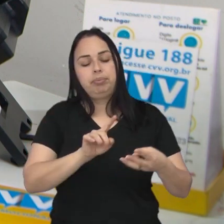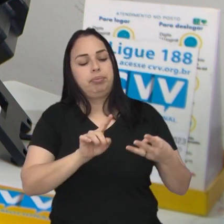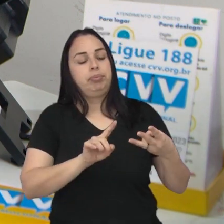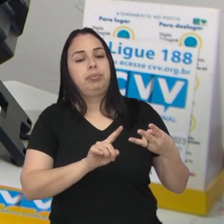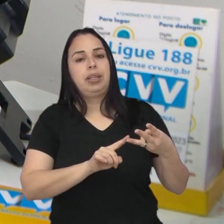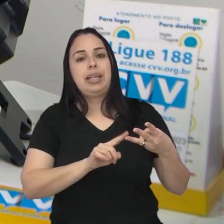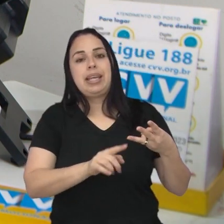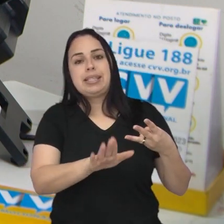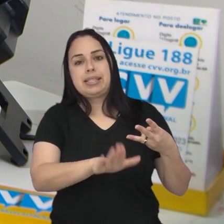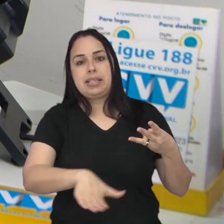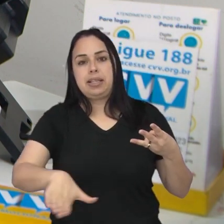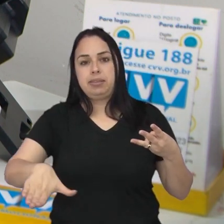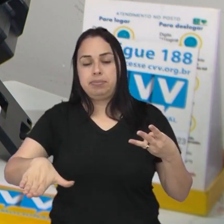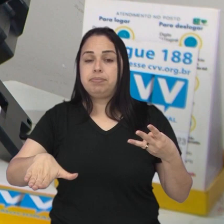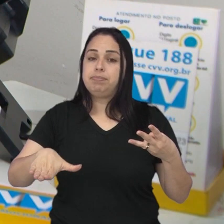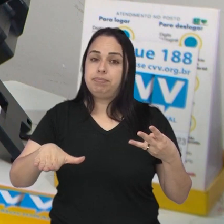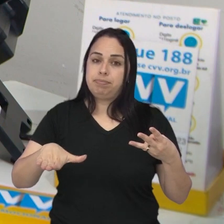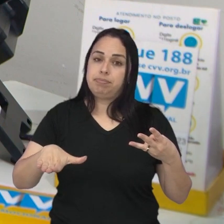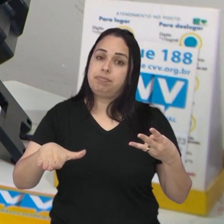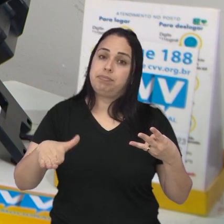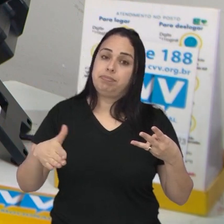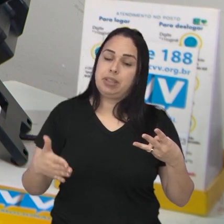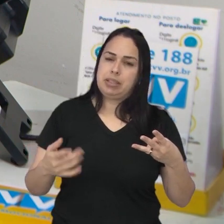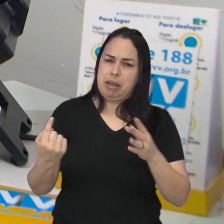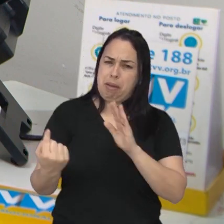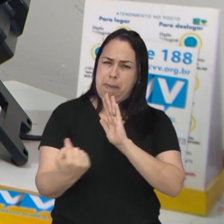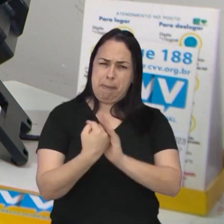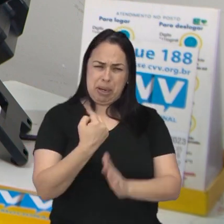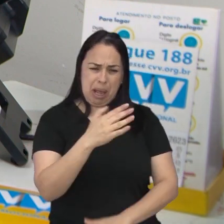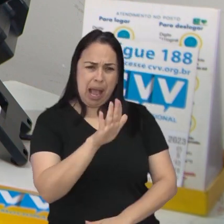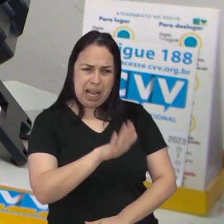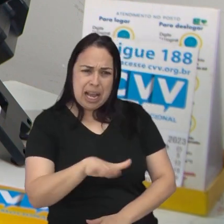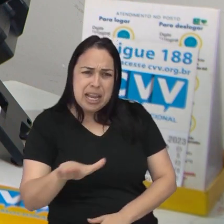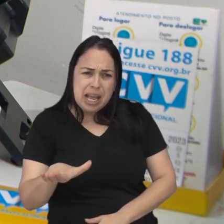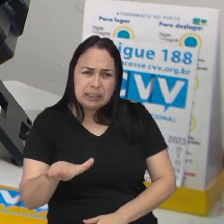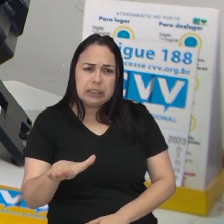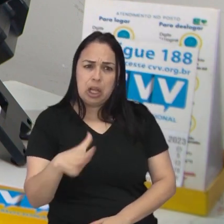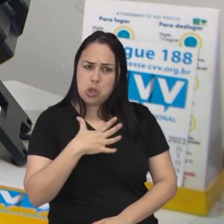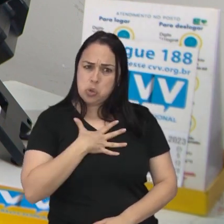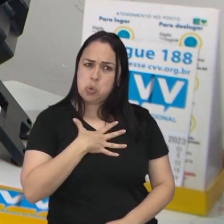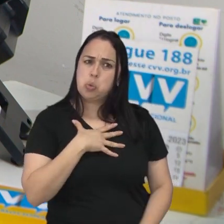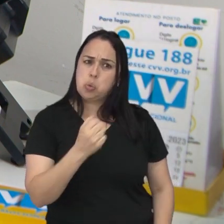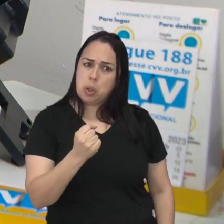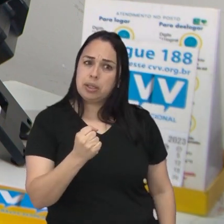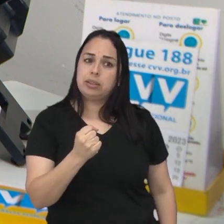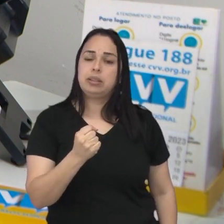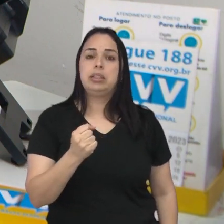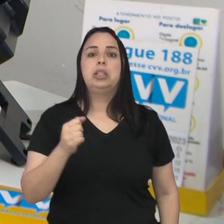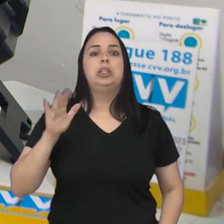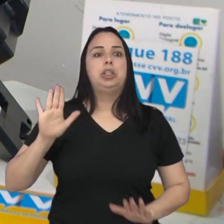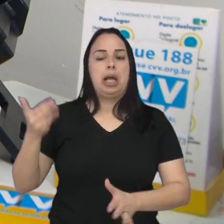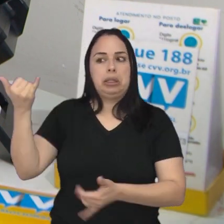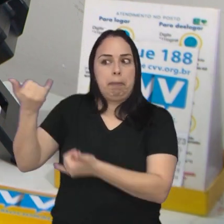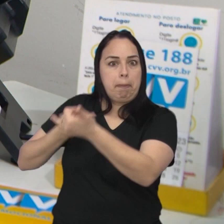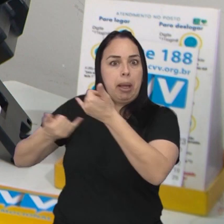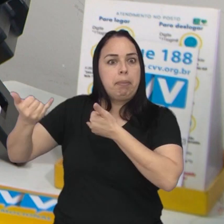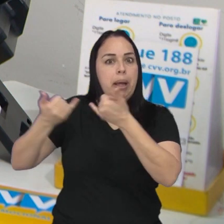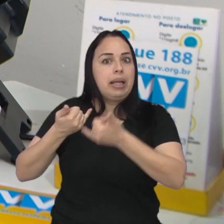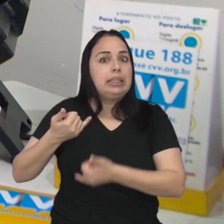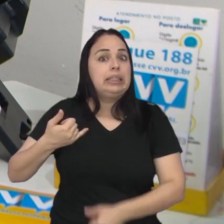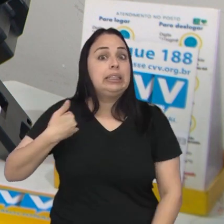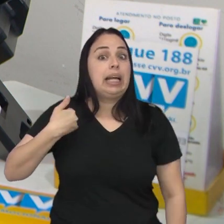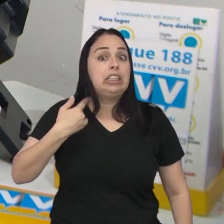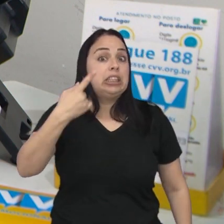idosos e nós temos crianças. Então você vai me perguntar, mas crianças suicidas? Nós temos notícias